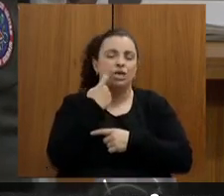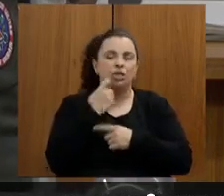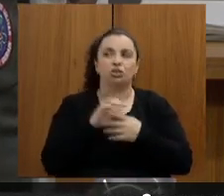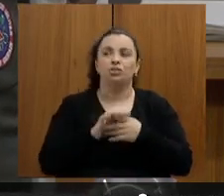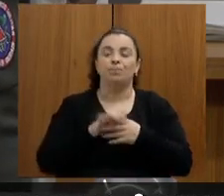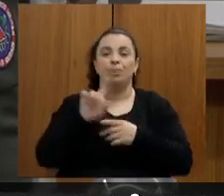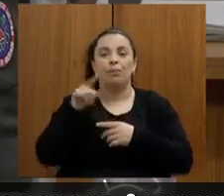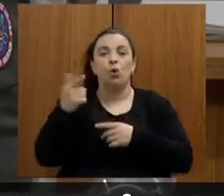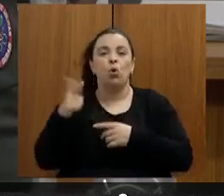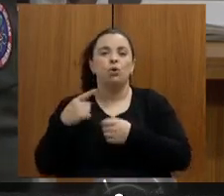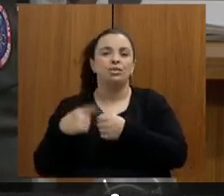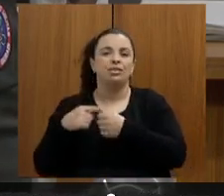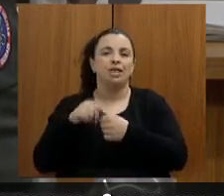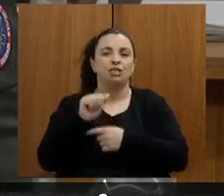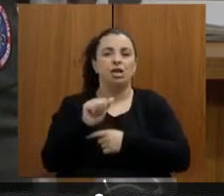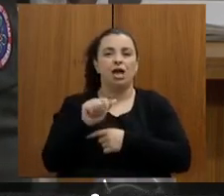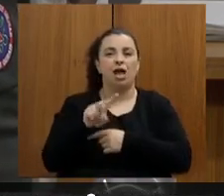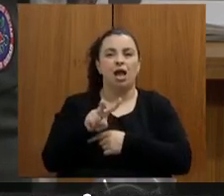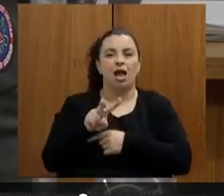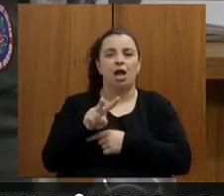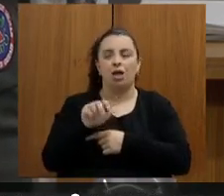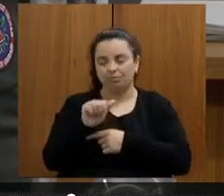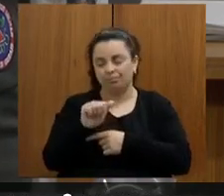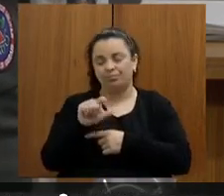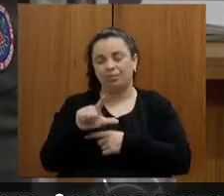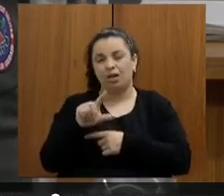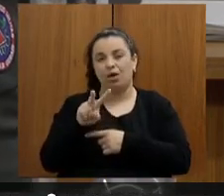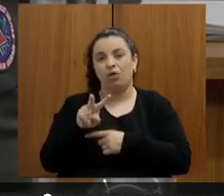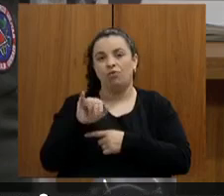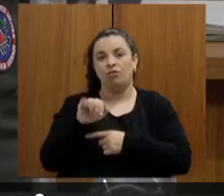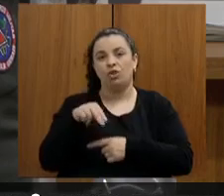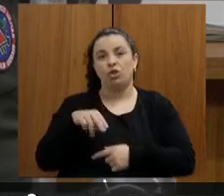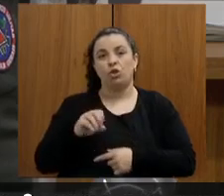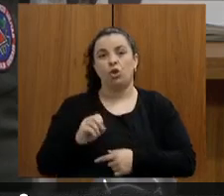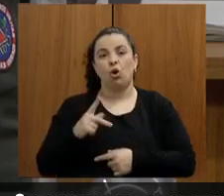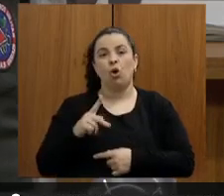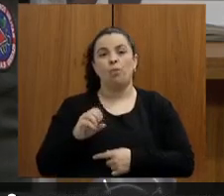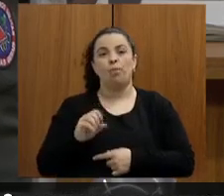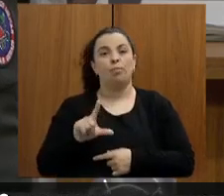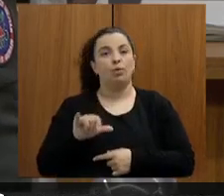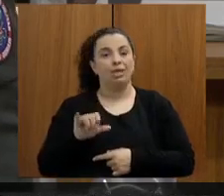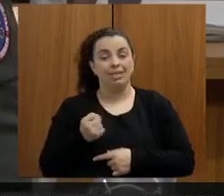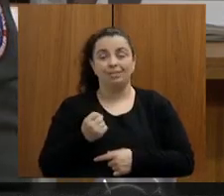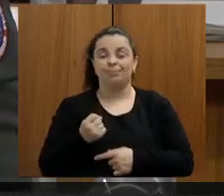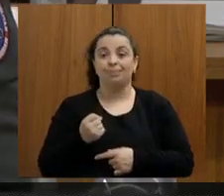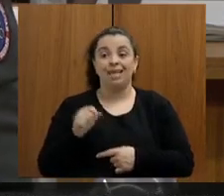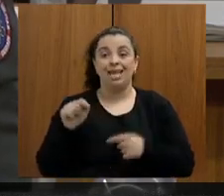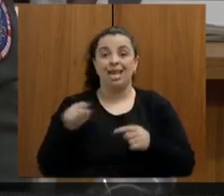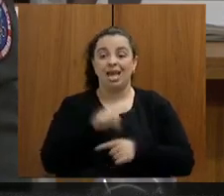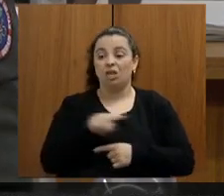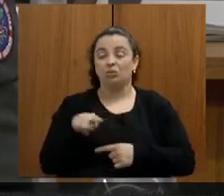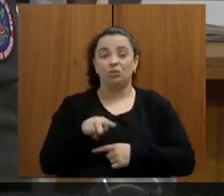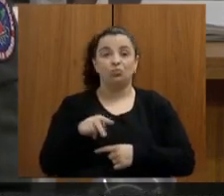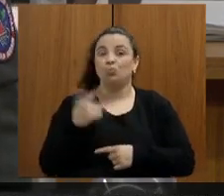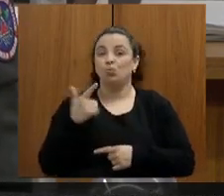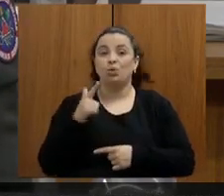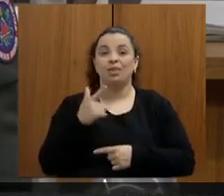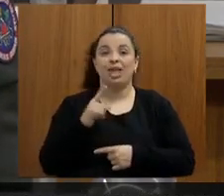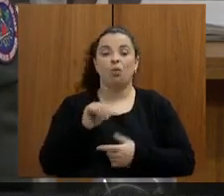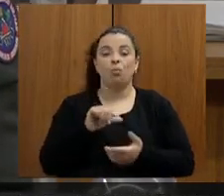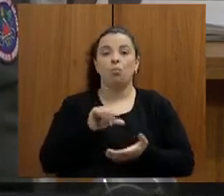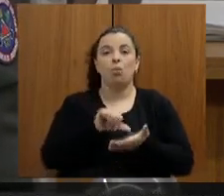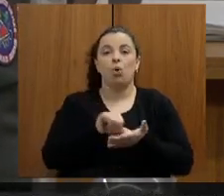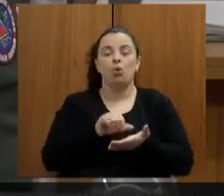cidades estas que nós não temos a presença direta de uma unidade da Corporação o